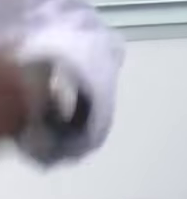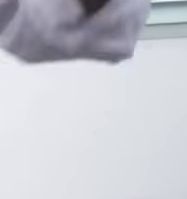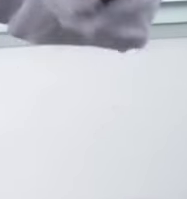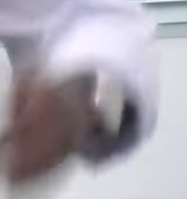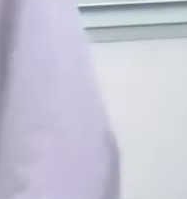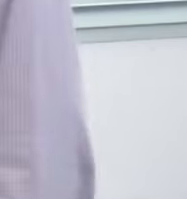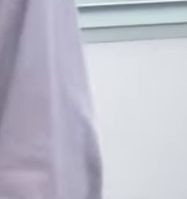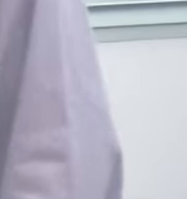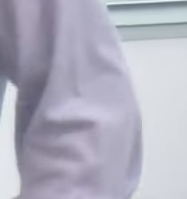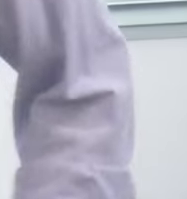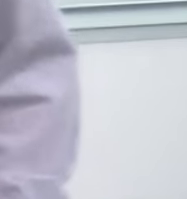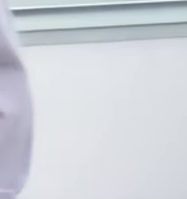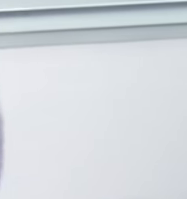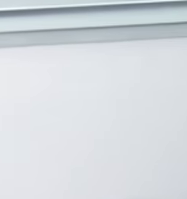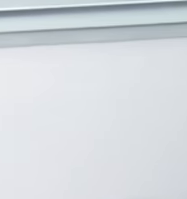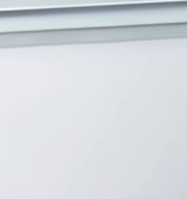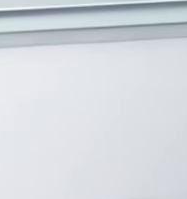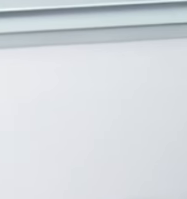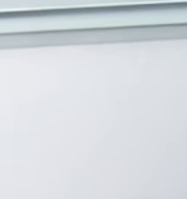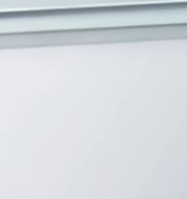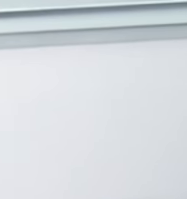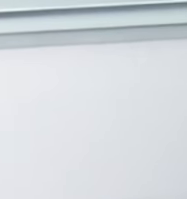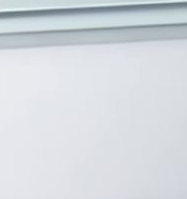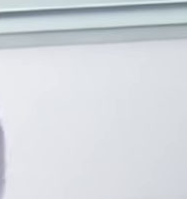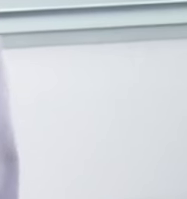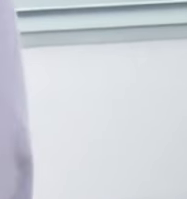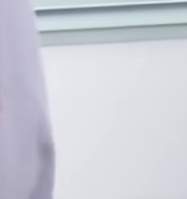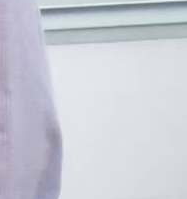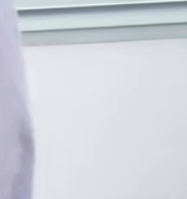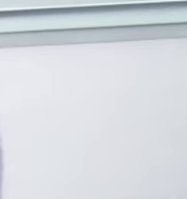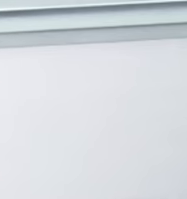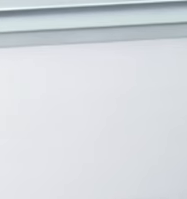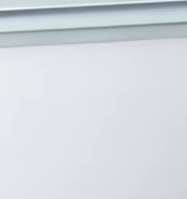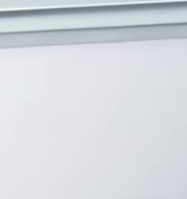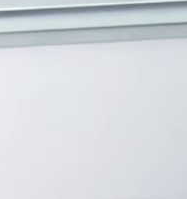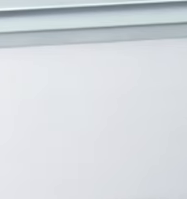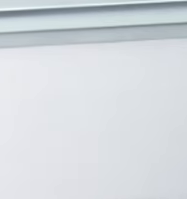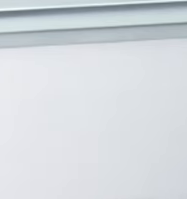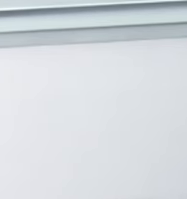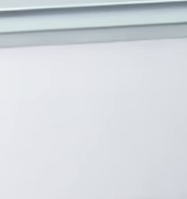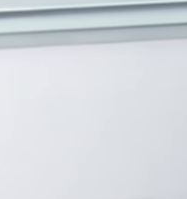mais uma vez, saudar essa extraordinária